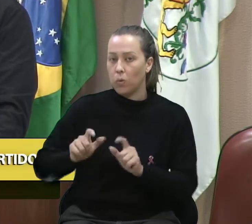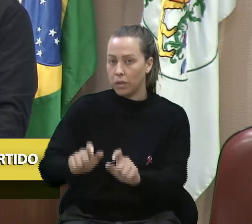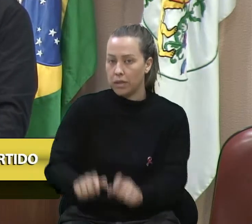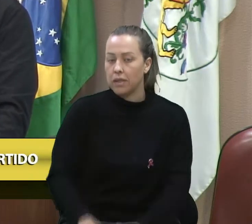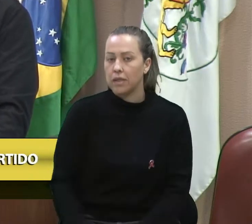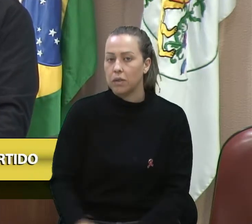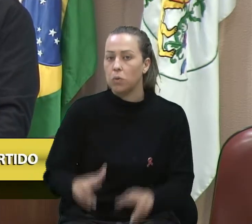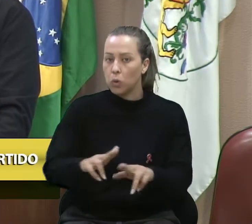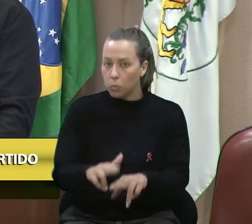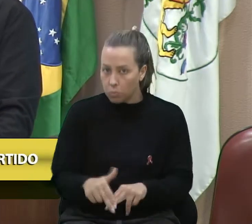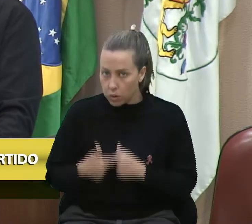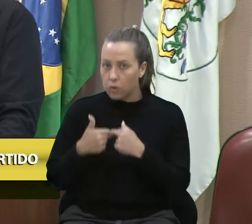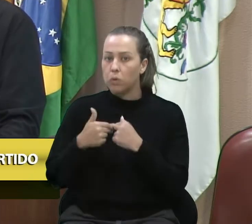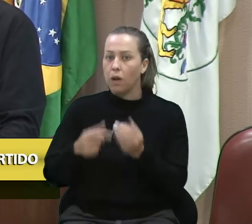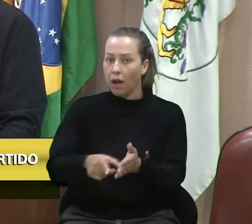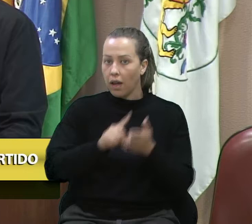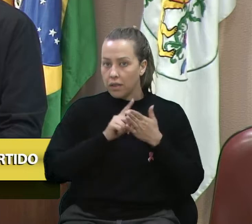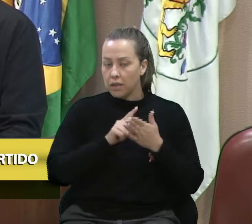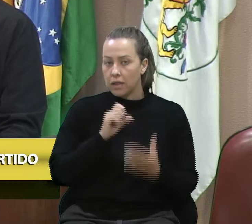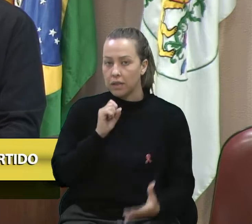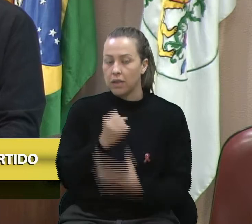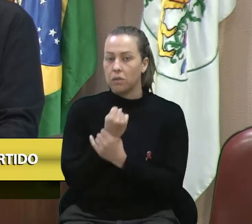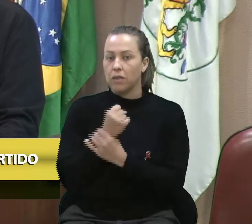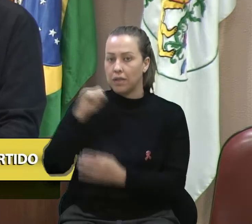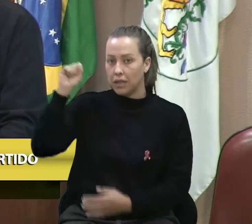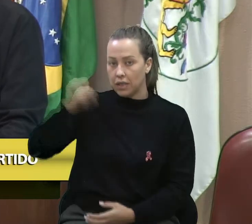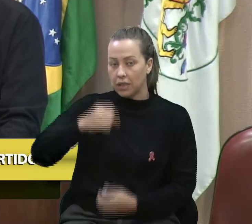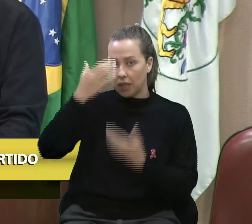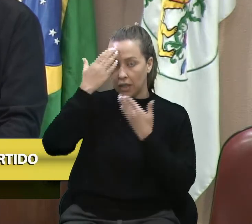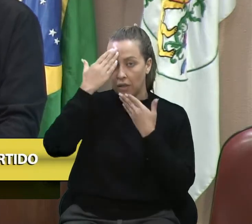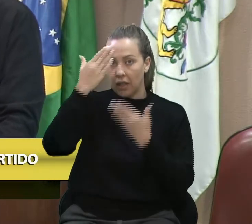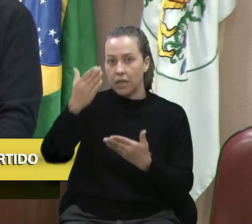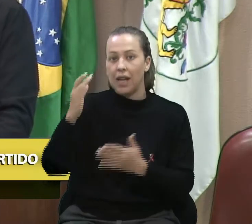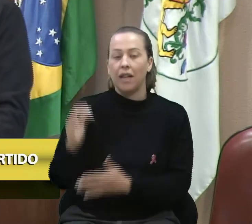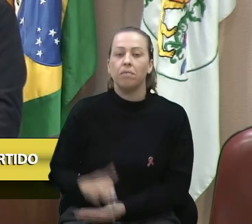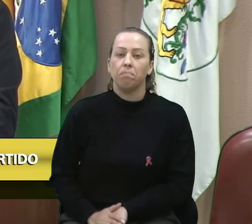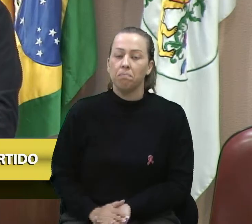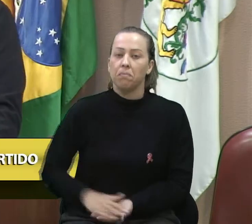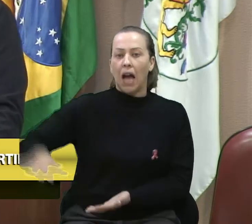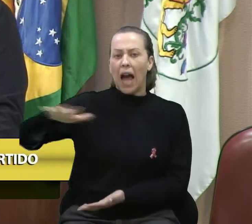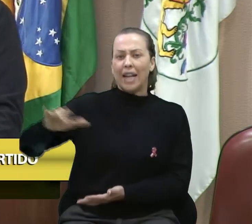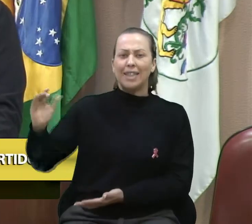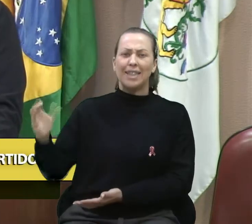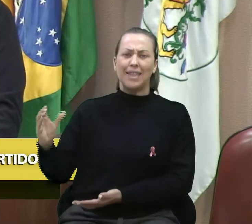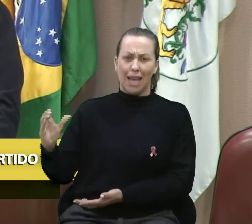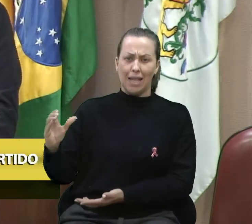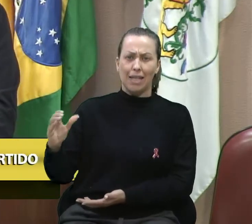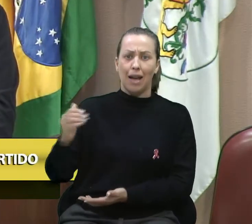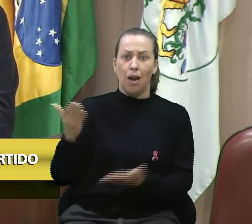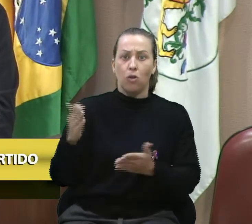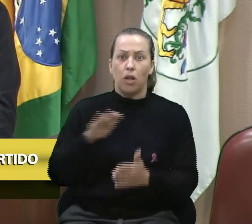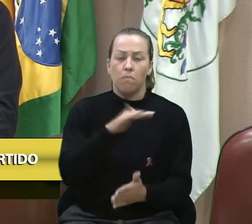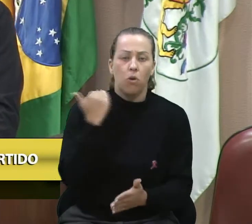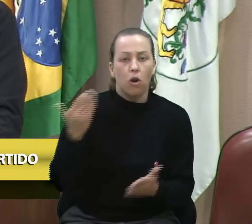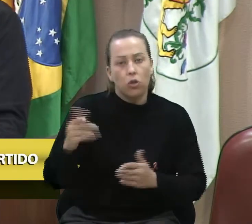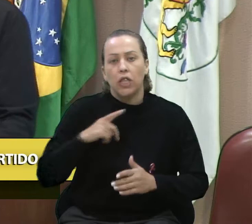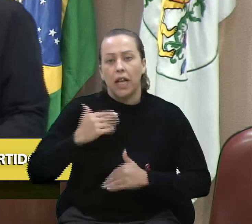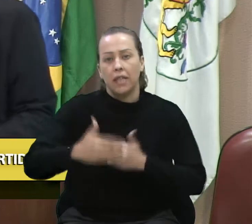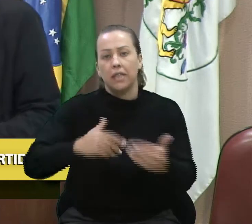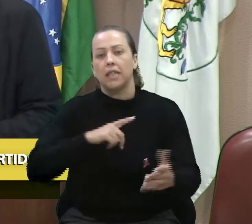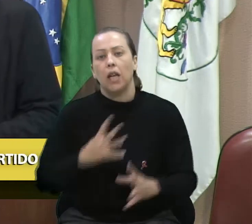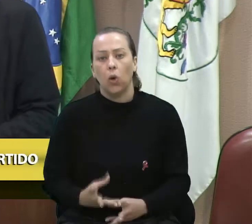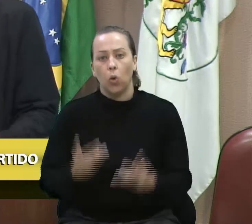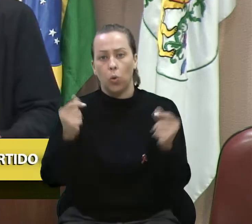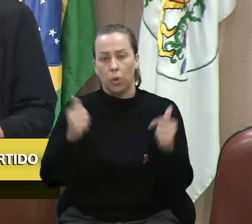a pena a gente fazer essa prevenção, sim, e agradecer a ciência, né, que antigamente era uma sentença de morte e hoje não é mais.